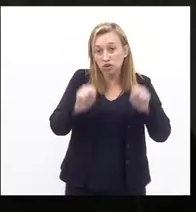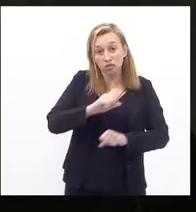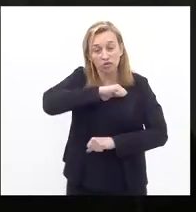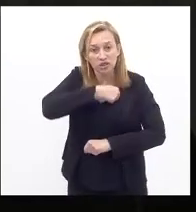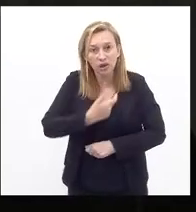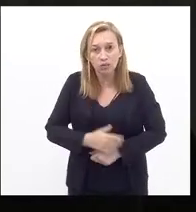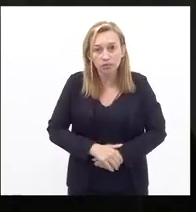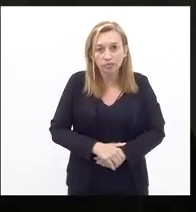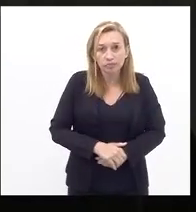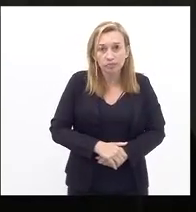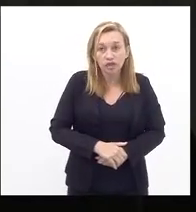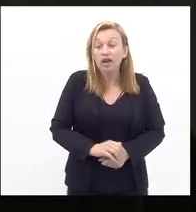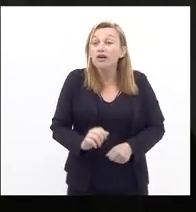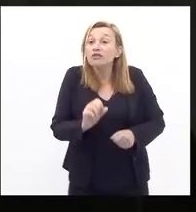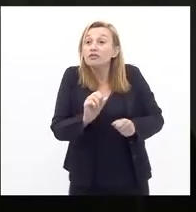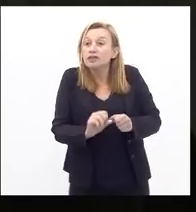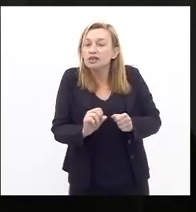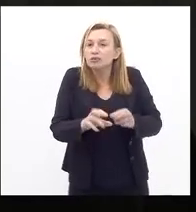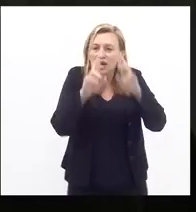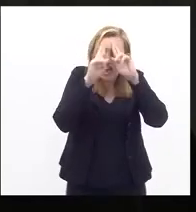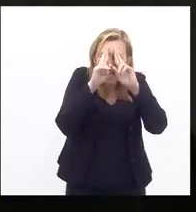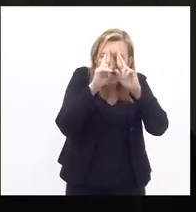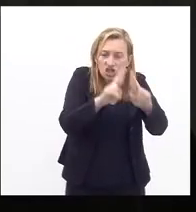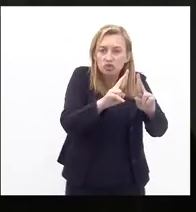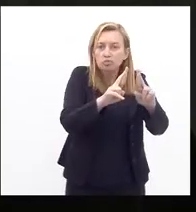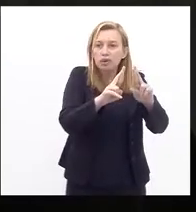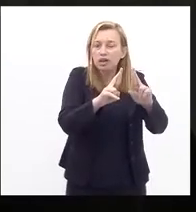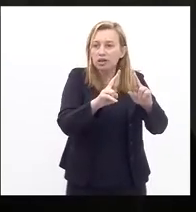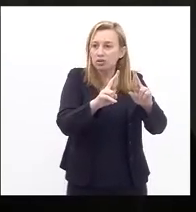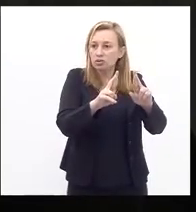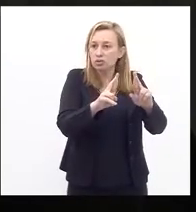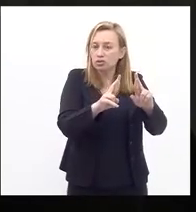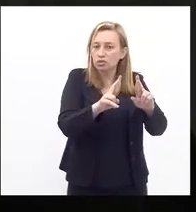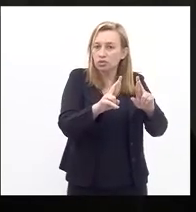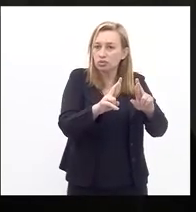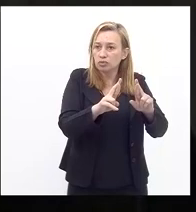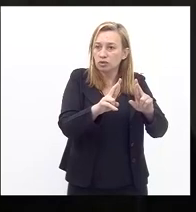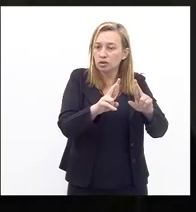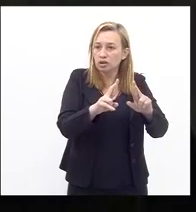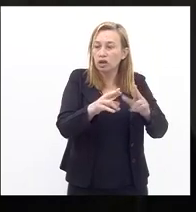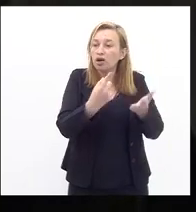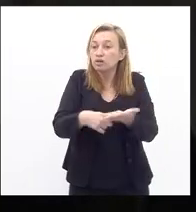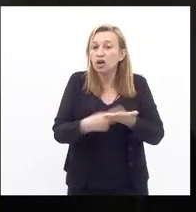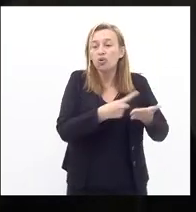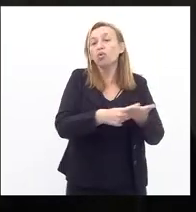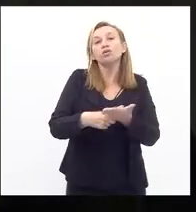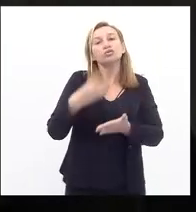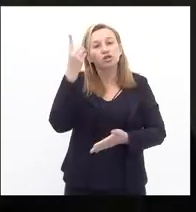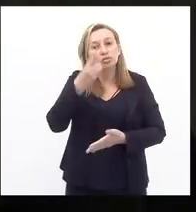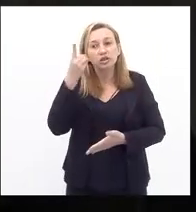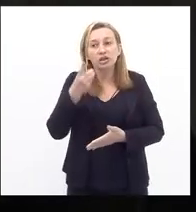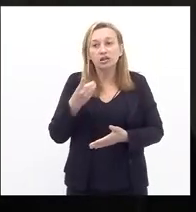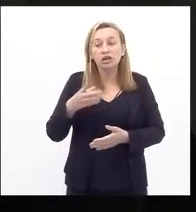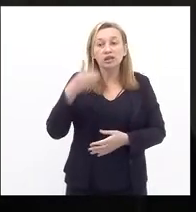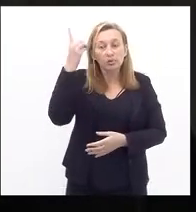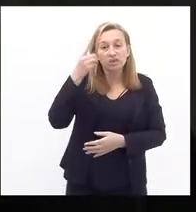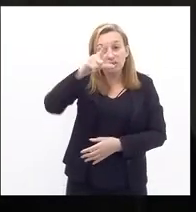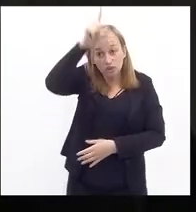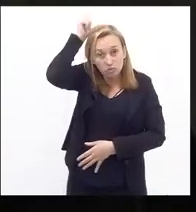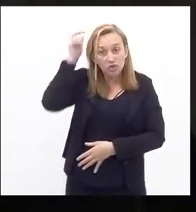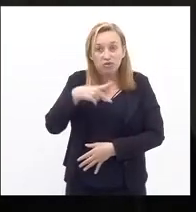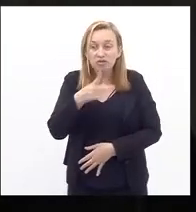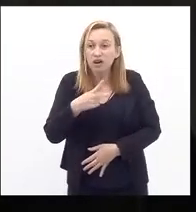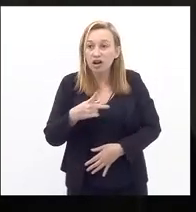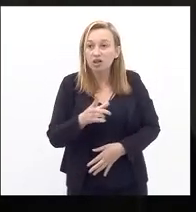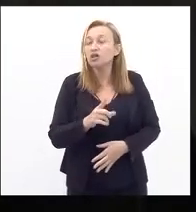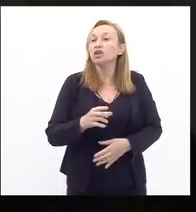fiscal podemos isso Em respeito aos acordos propostos no Parlamento e porque eu não vou silêncio Deputado Luiz Paulo disse